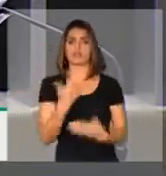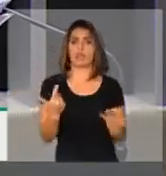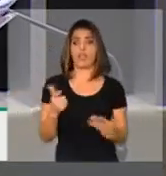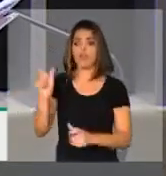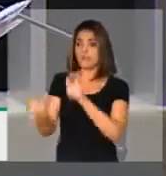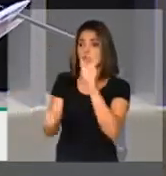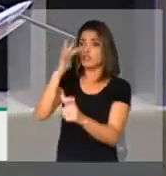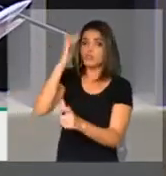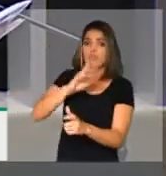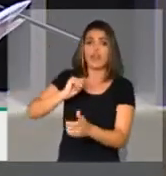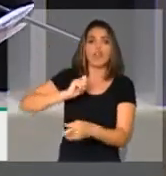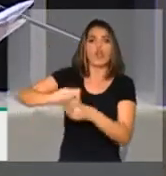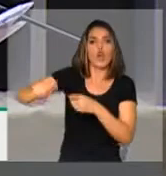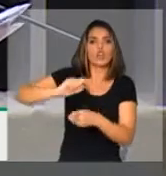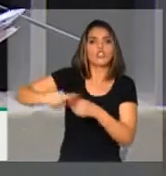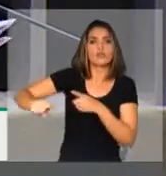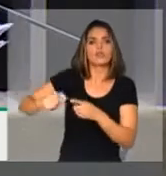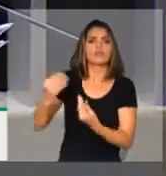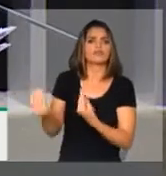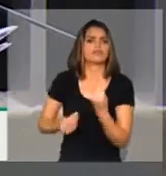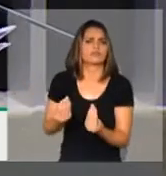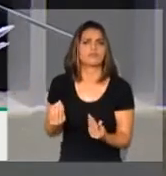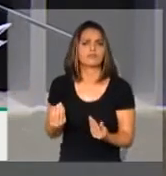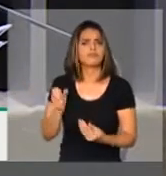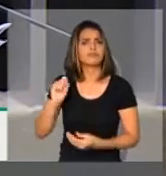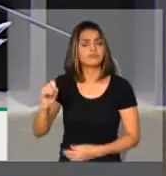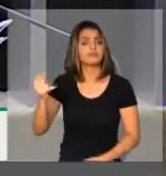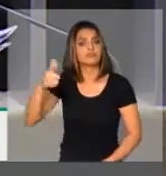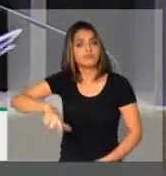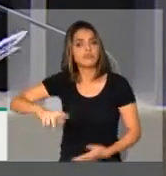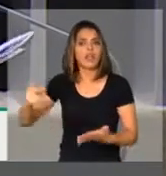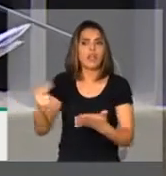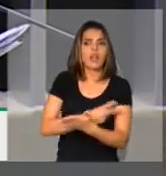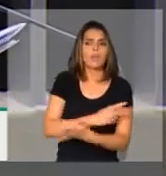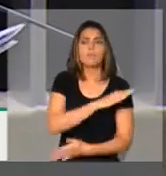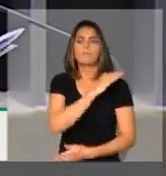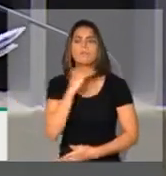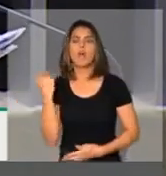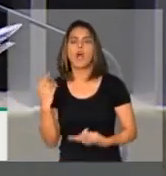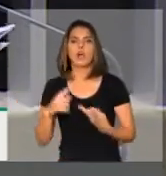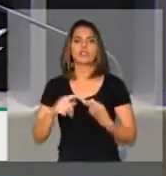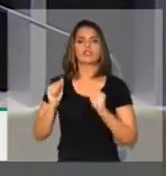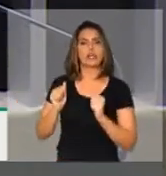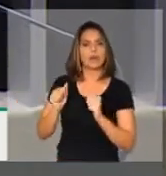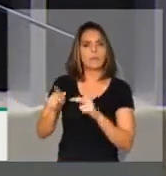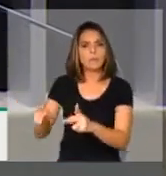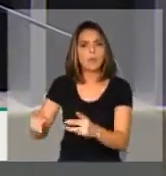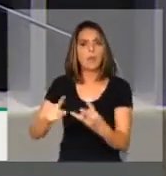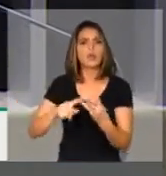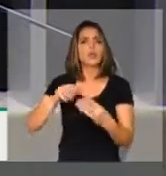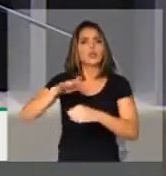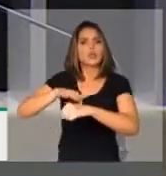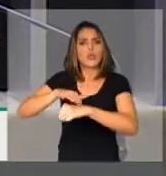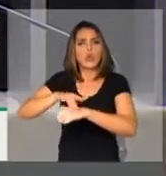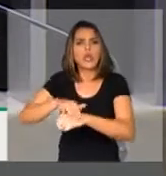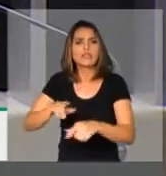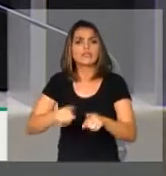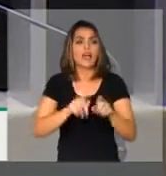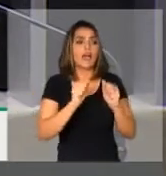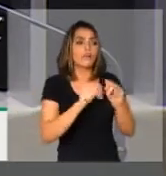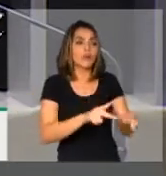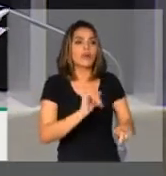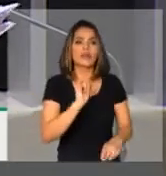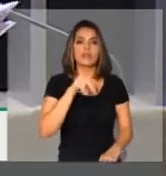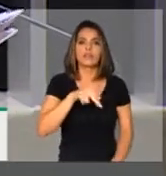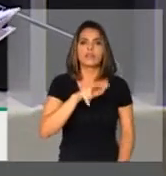para poder contar, quando da ocorrência de eventos como morte, aposentadoria, doença, aposentadoria por invalidez,